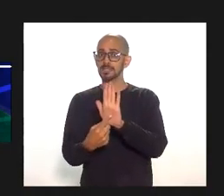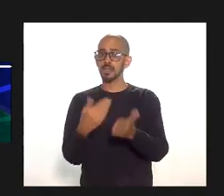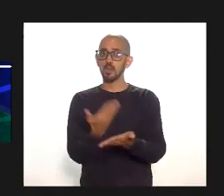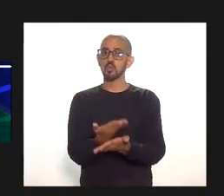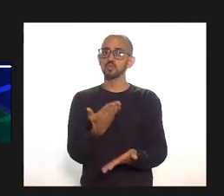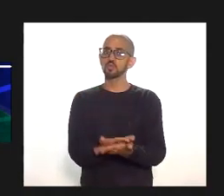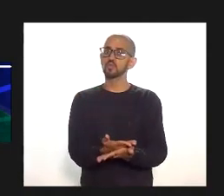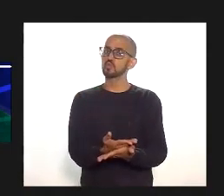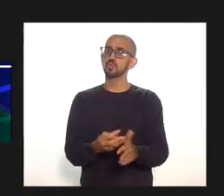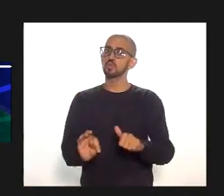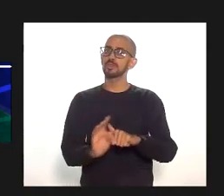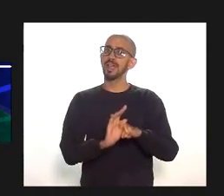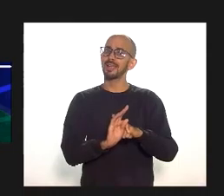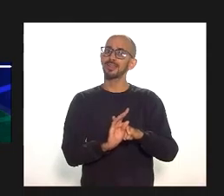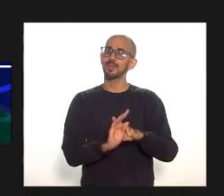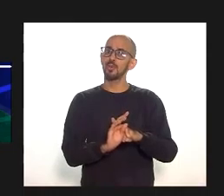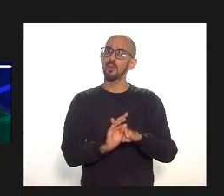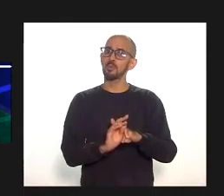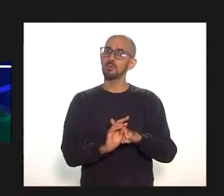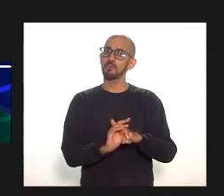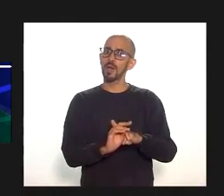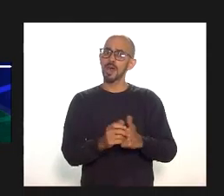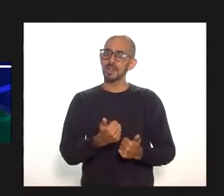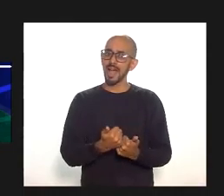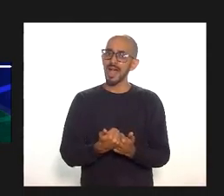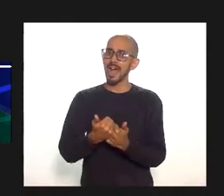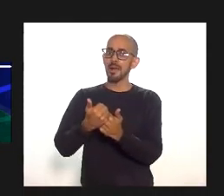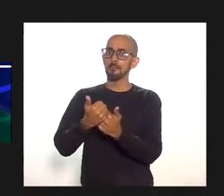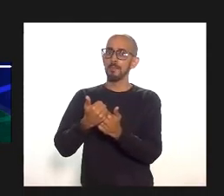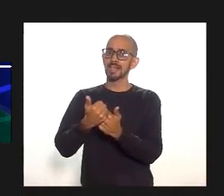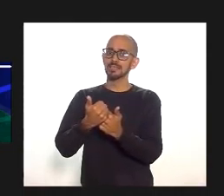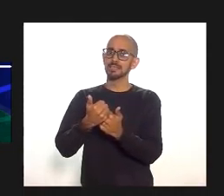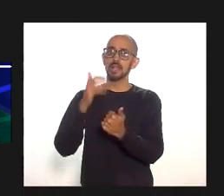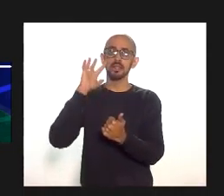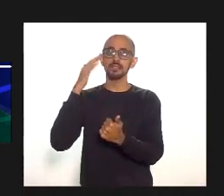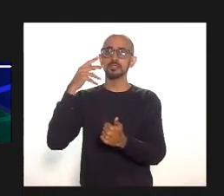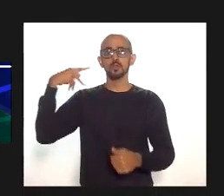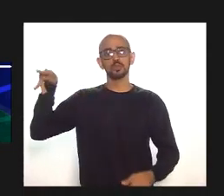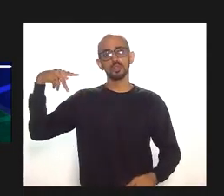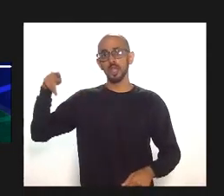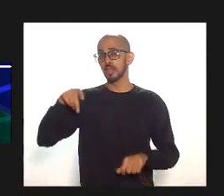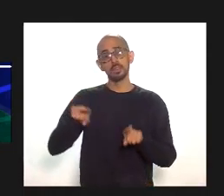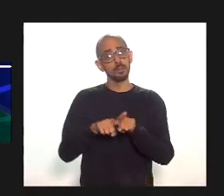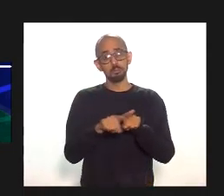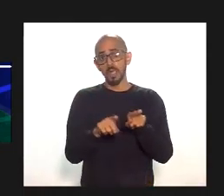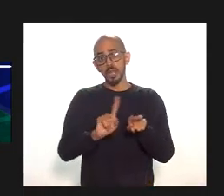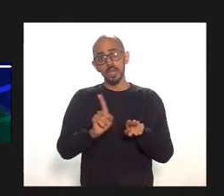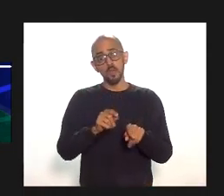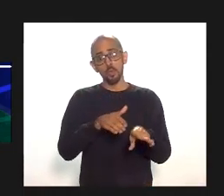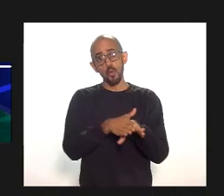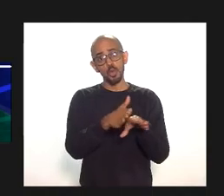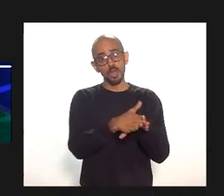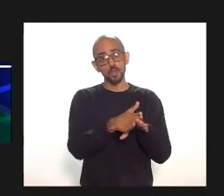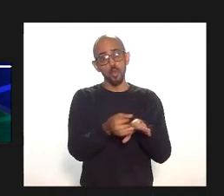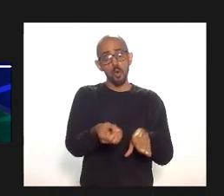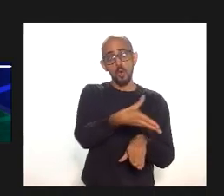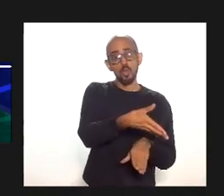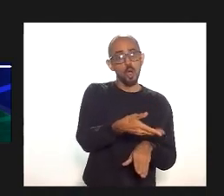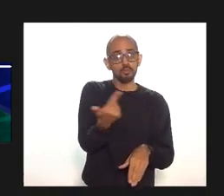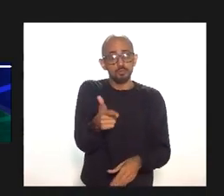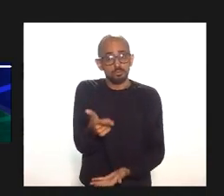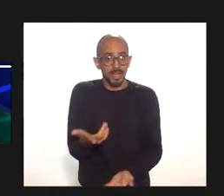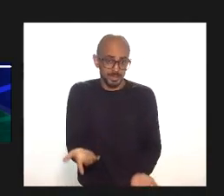tenha embasado essa decisão. Ainda não apresentou qual é a orientação, então, que ele quer praticar. Aliás, é importante